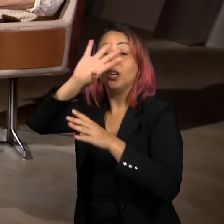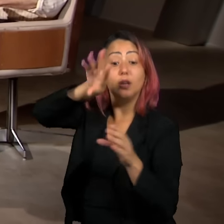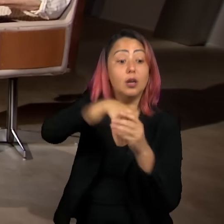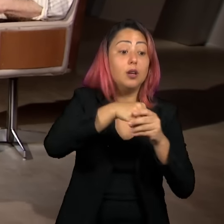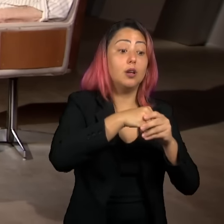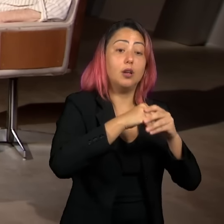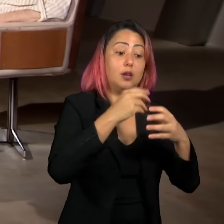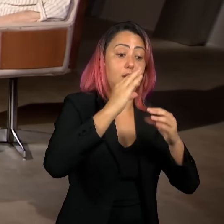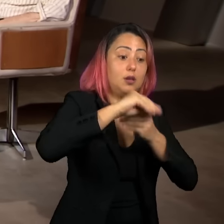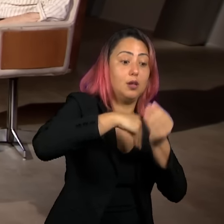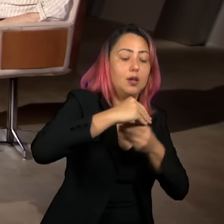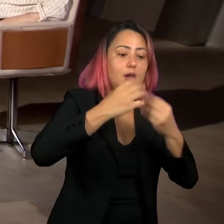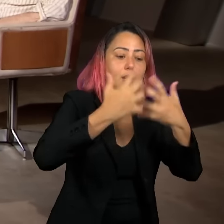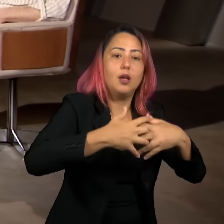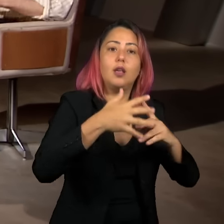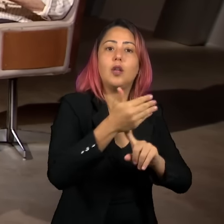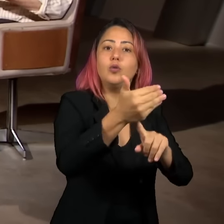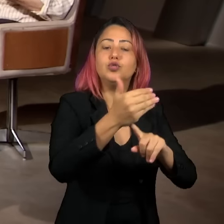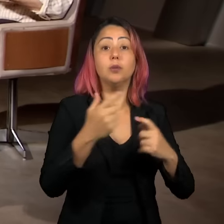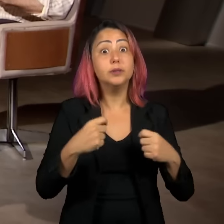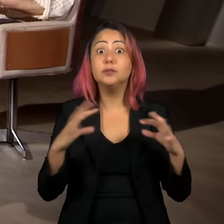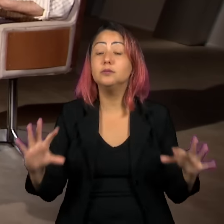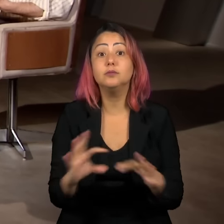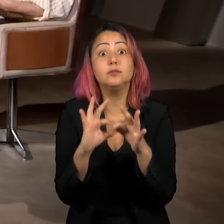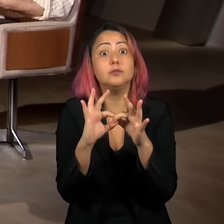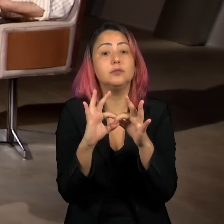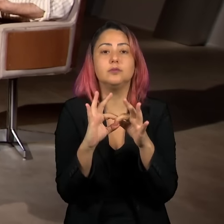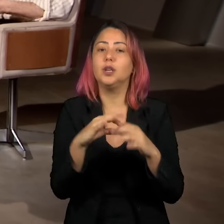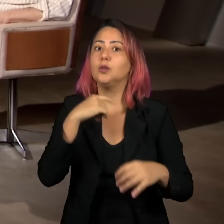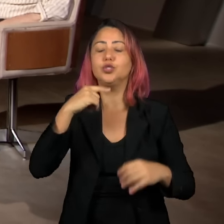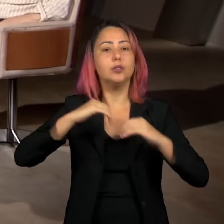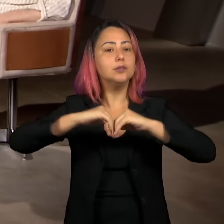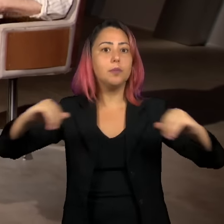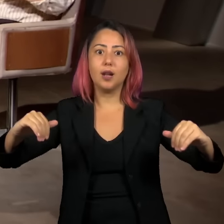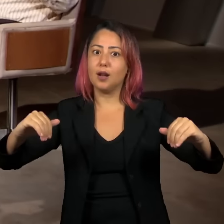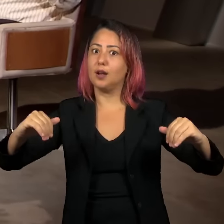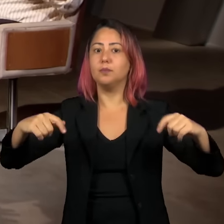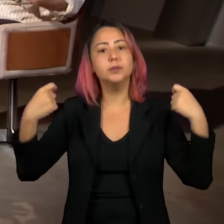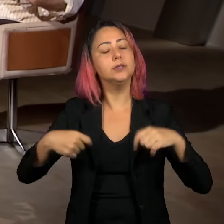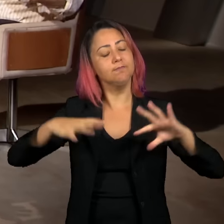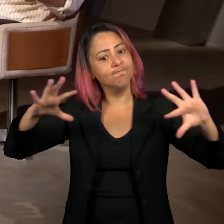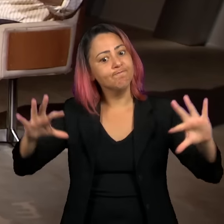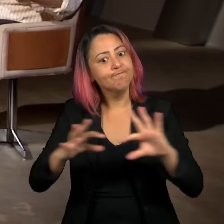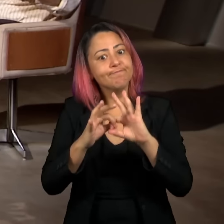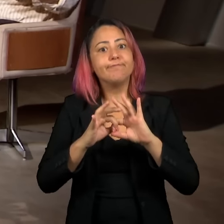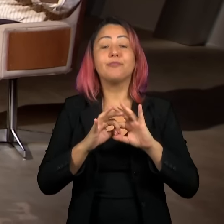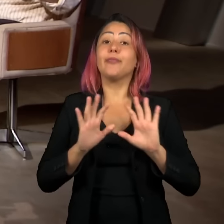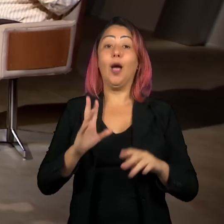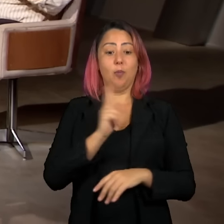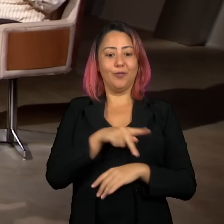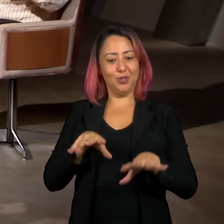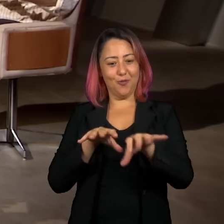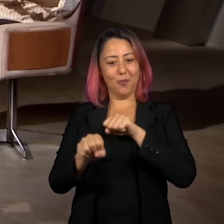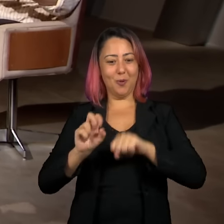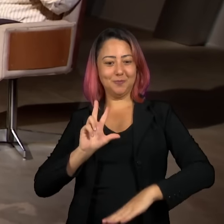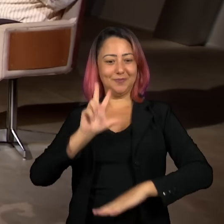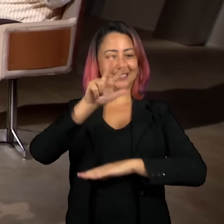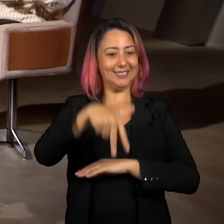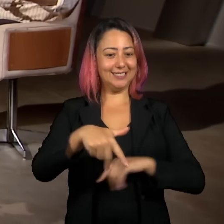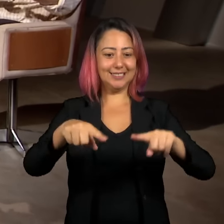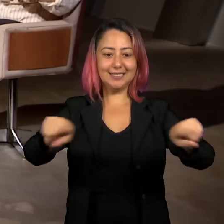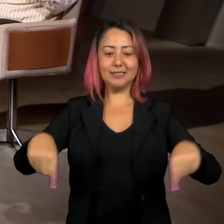feito com com tecnologia assim por diante que é integrado na na na formação aí o cara sai dali e fala bom